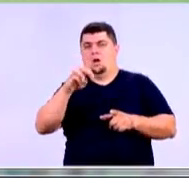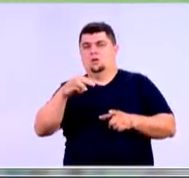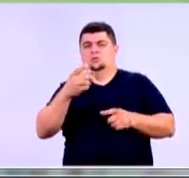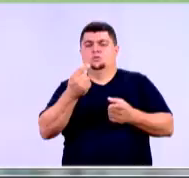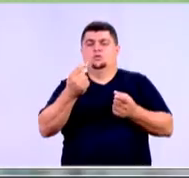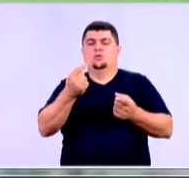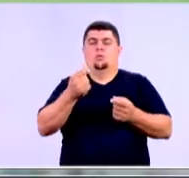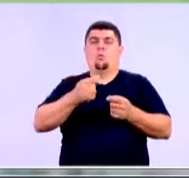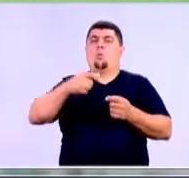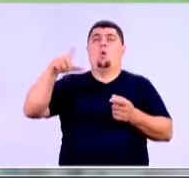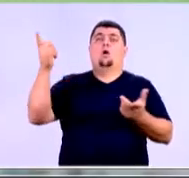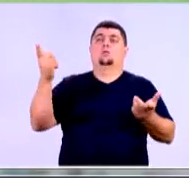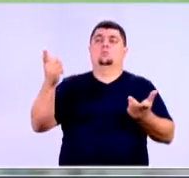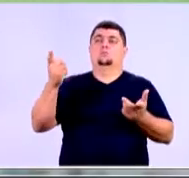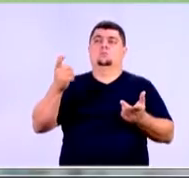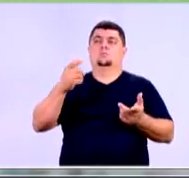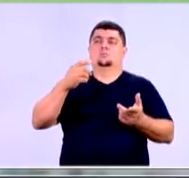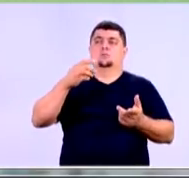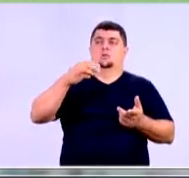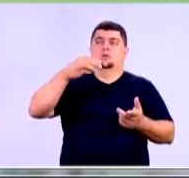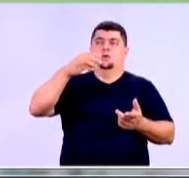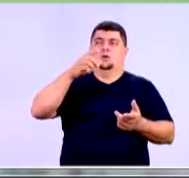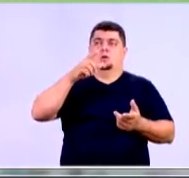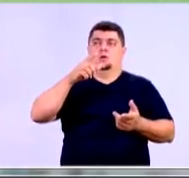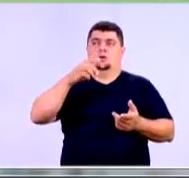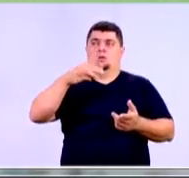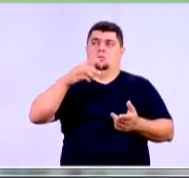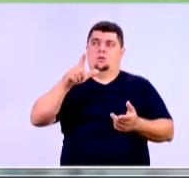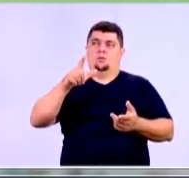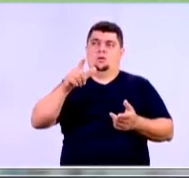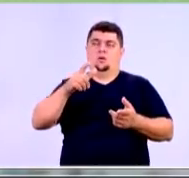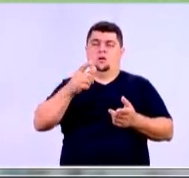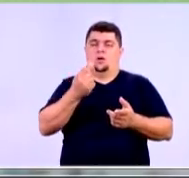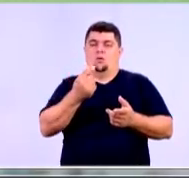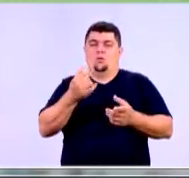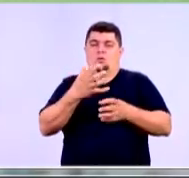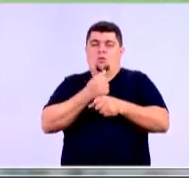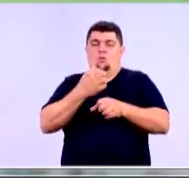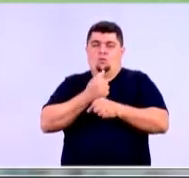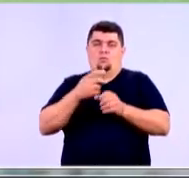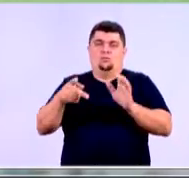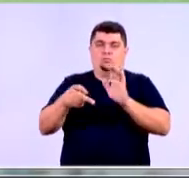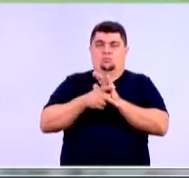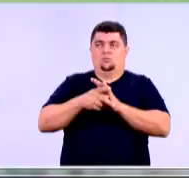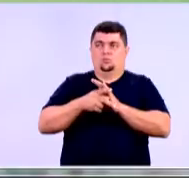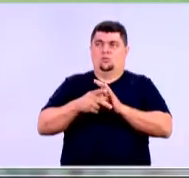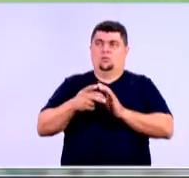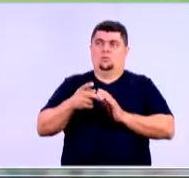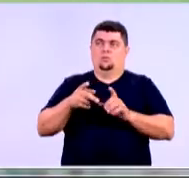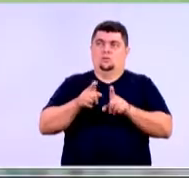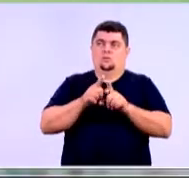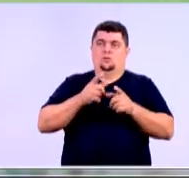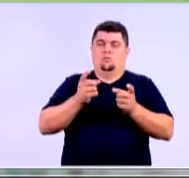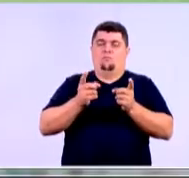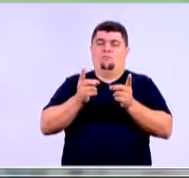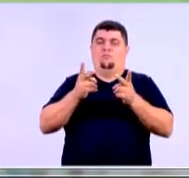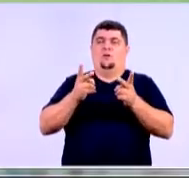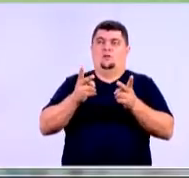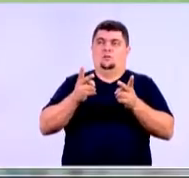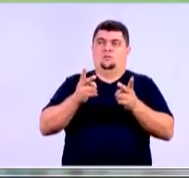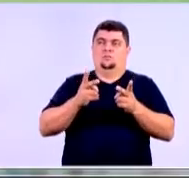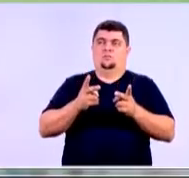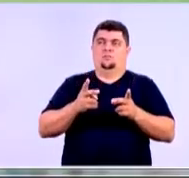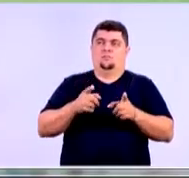lucro. Exatamente. Que é o lucro líquido dividido pelas vendas líquidas. Além disso,